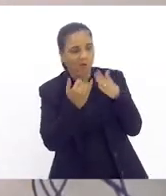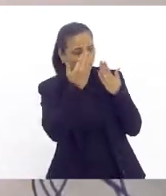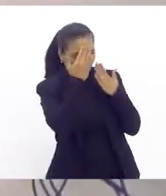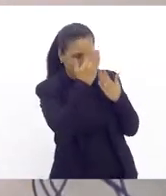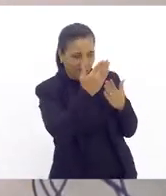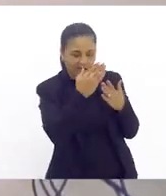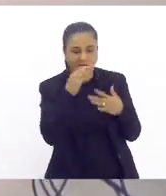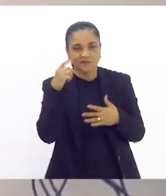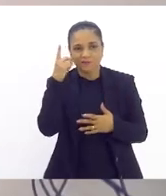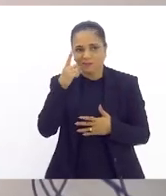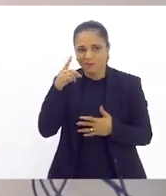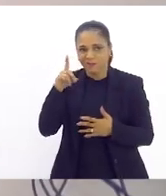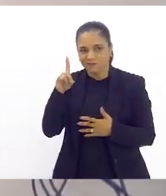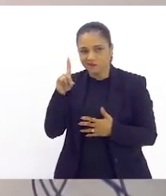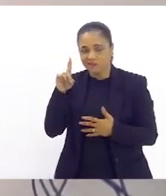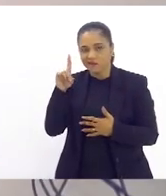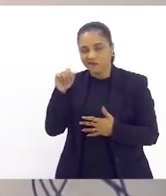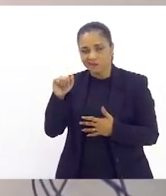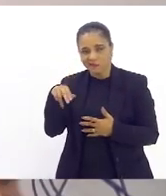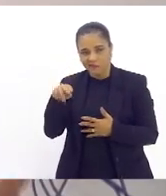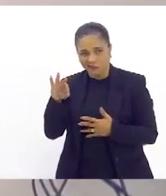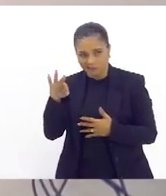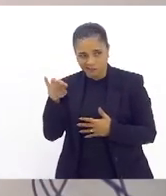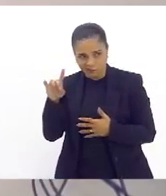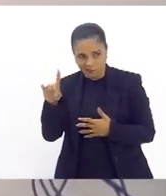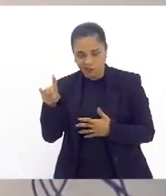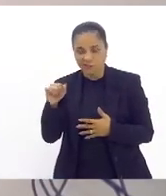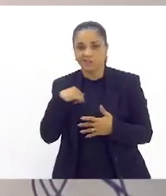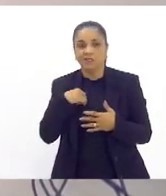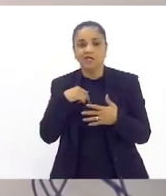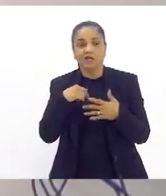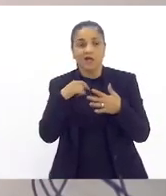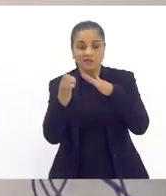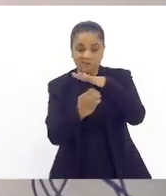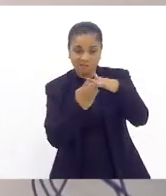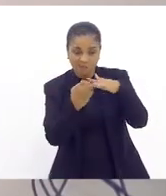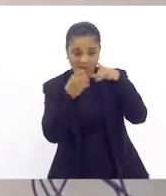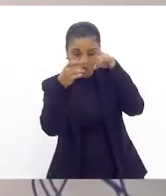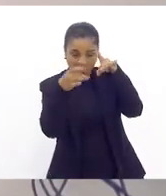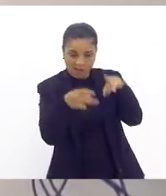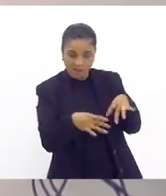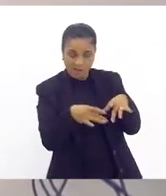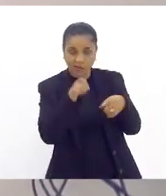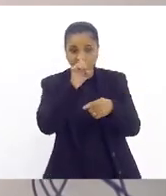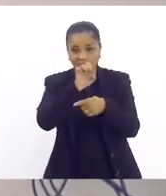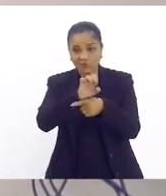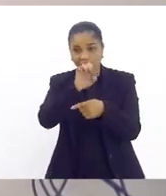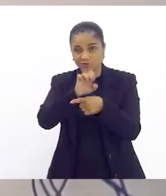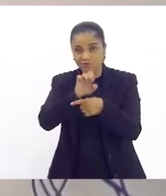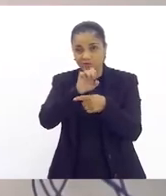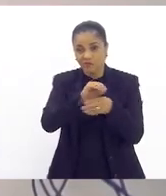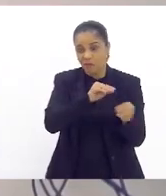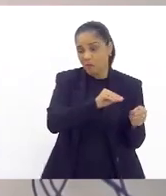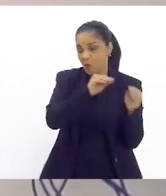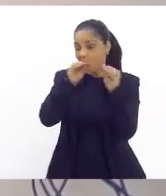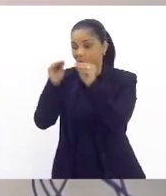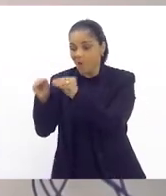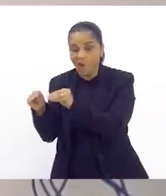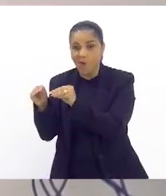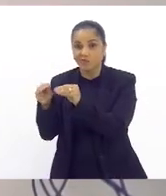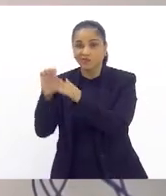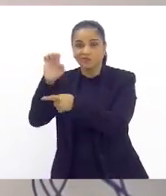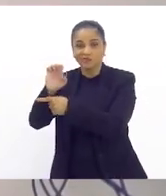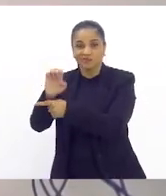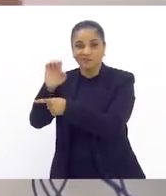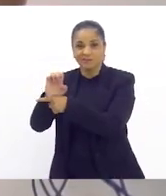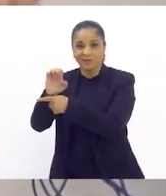fazem com que as empresas abandonem Ah o estado do Rio de Janeiro e vão se basear em outros estados da Federação que tem serviço de qualidade muito